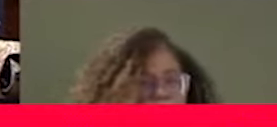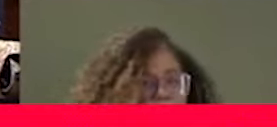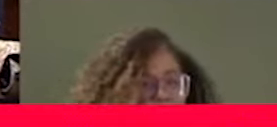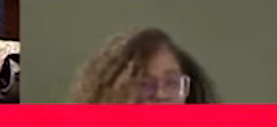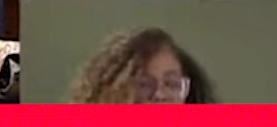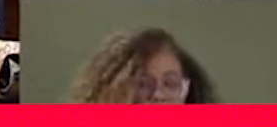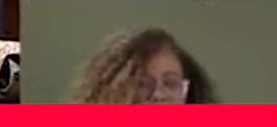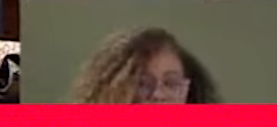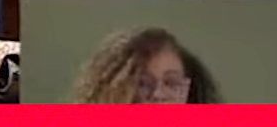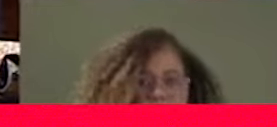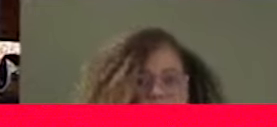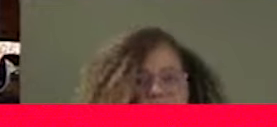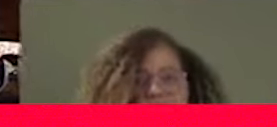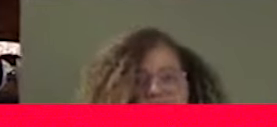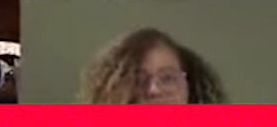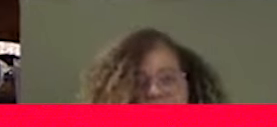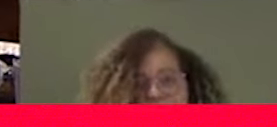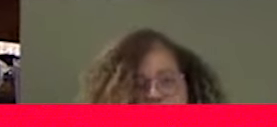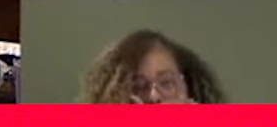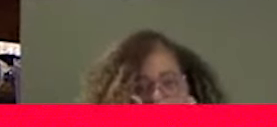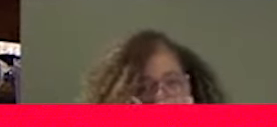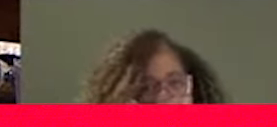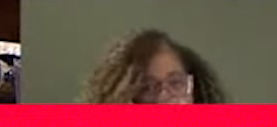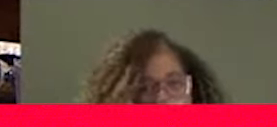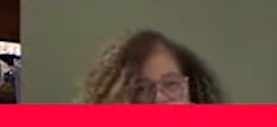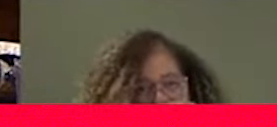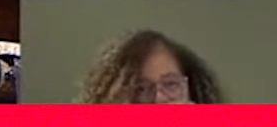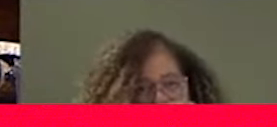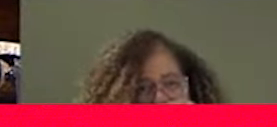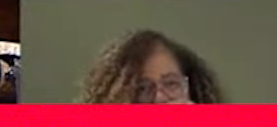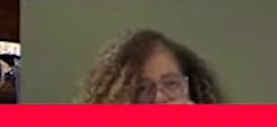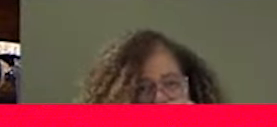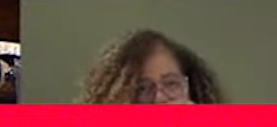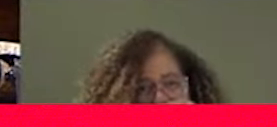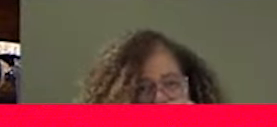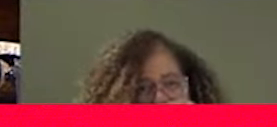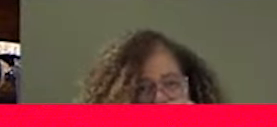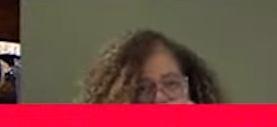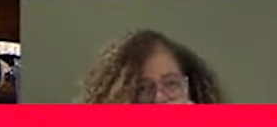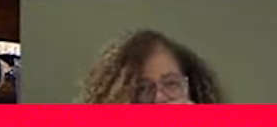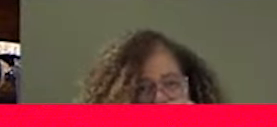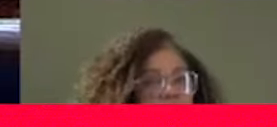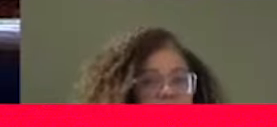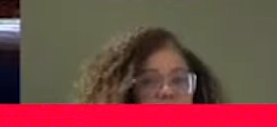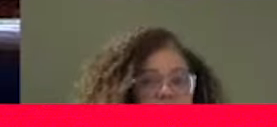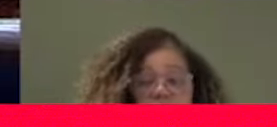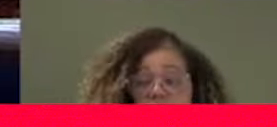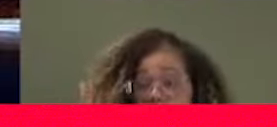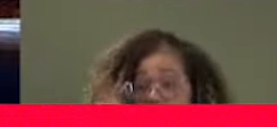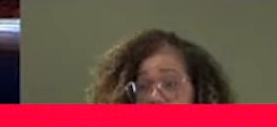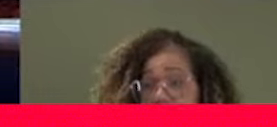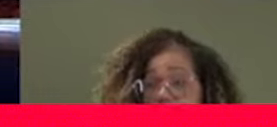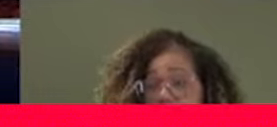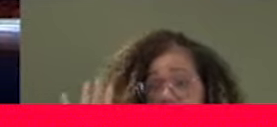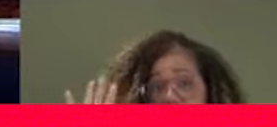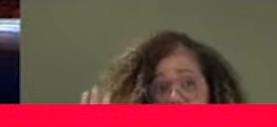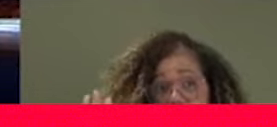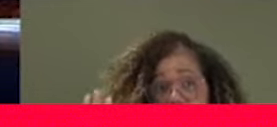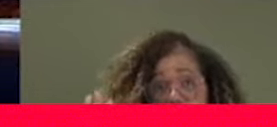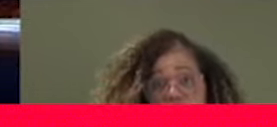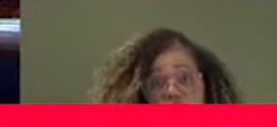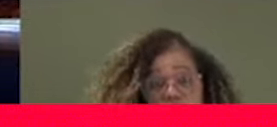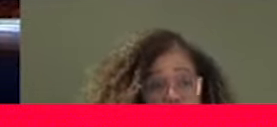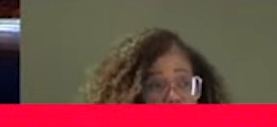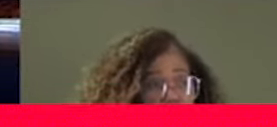gente Senador senhor presidente pela ordem senhor presidente eh eu reitero o